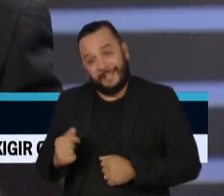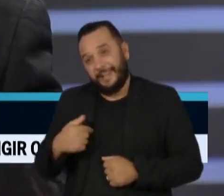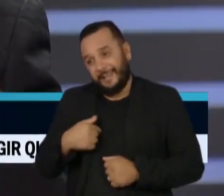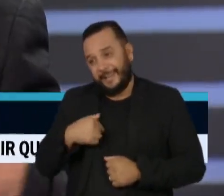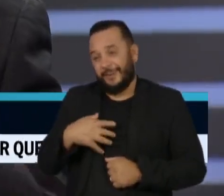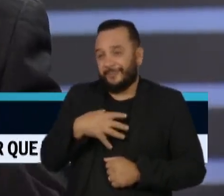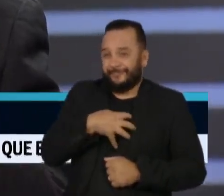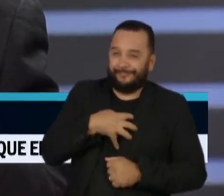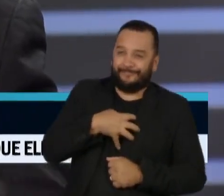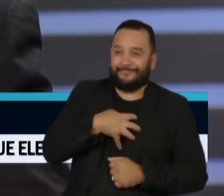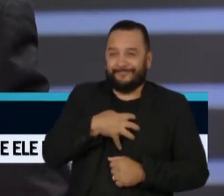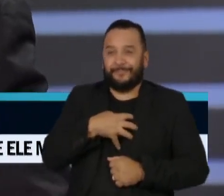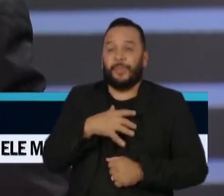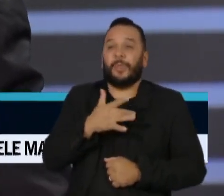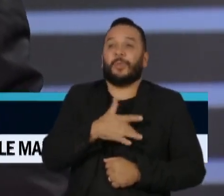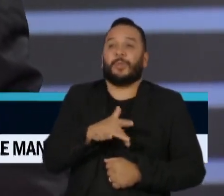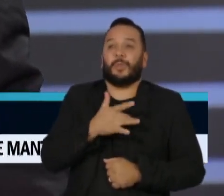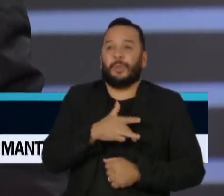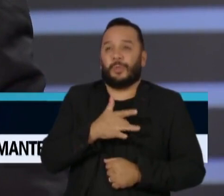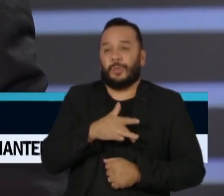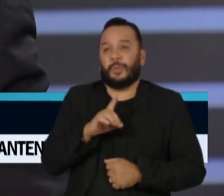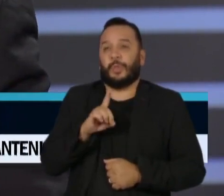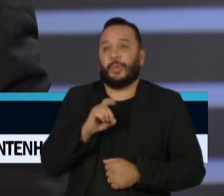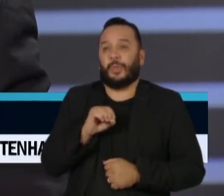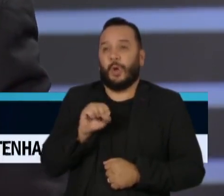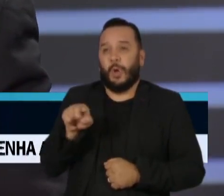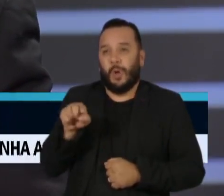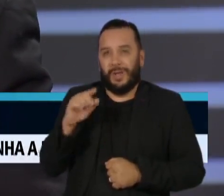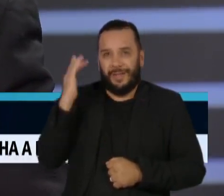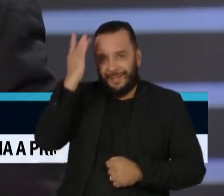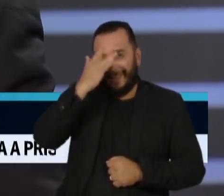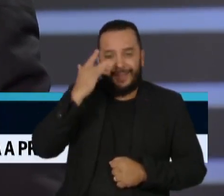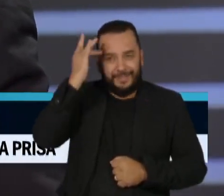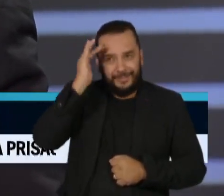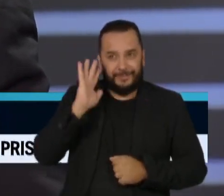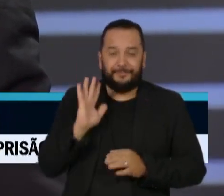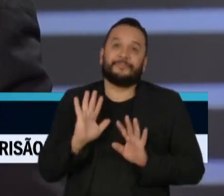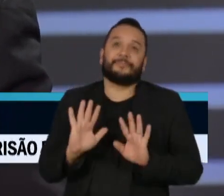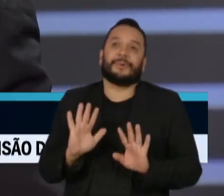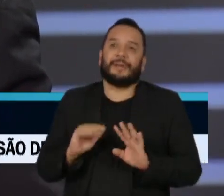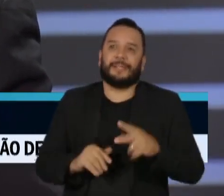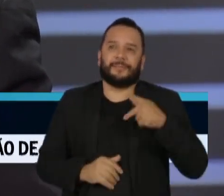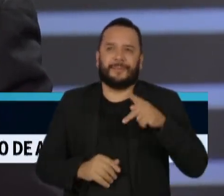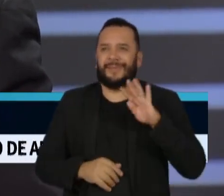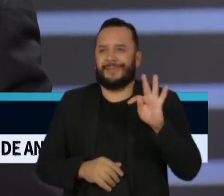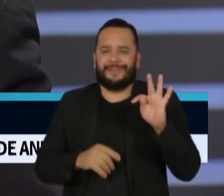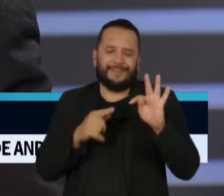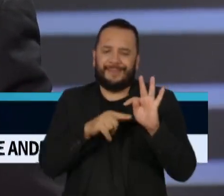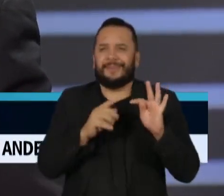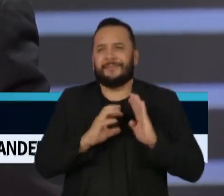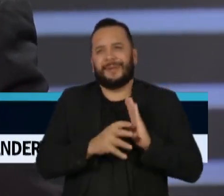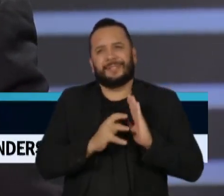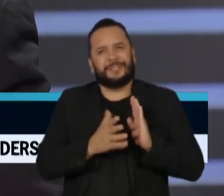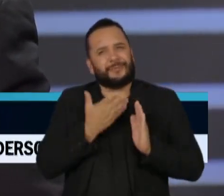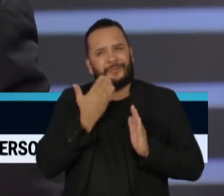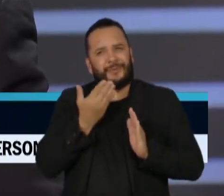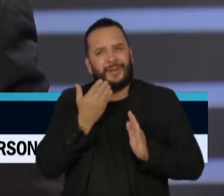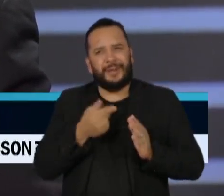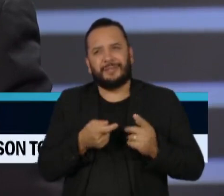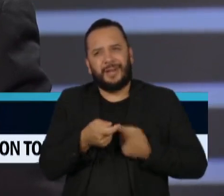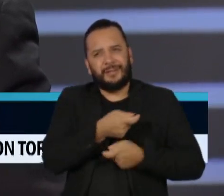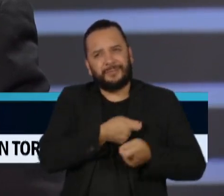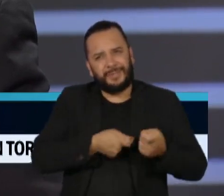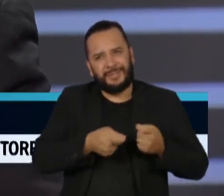Haddad eu vejo que ele tá correndo atrás de prejuízo e o PT nunca foi um partido fácil de você conduzir né